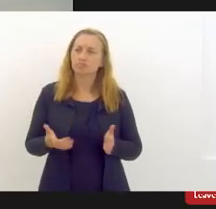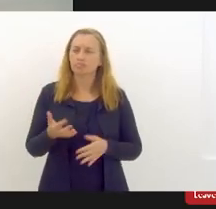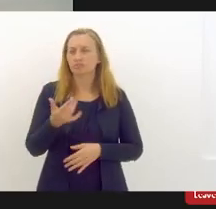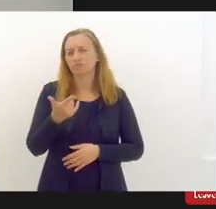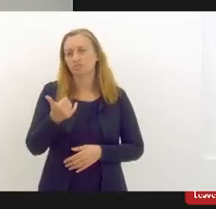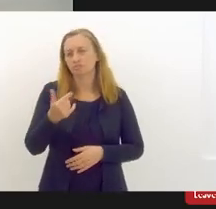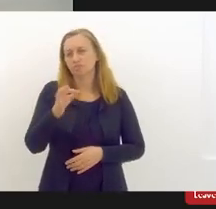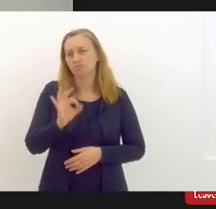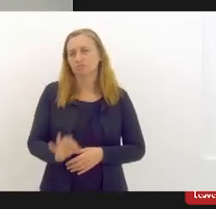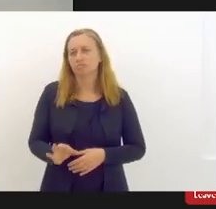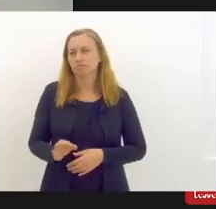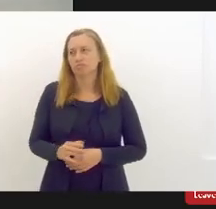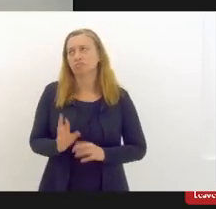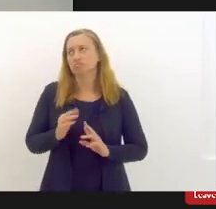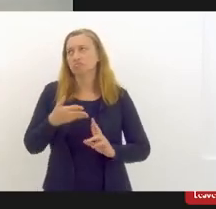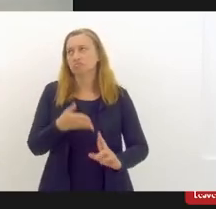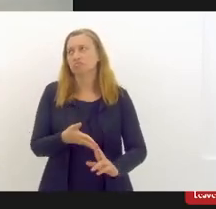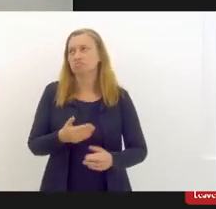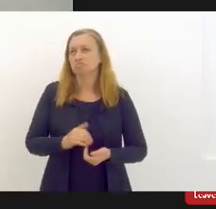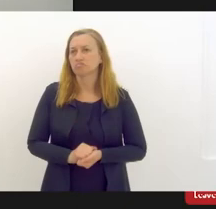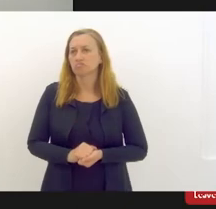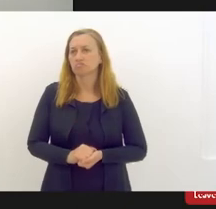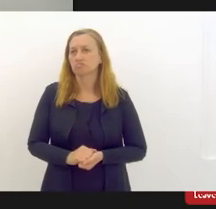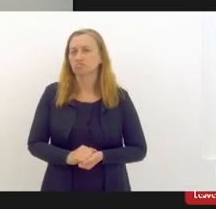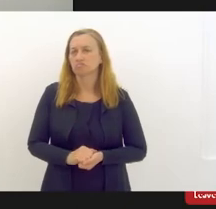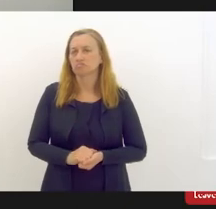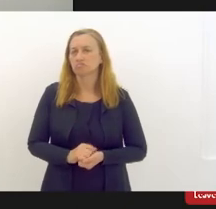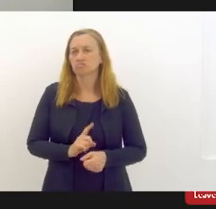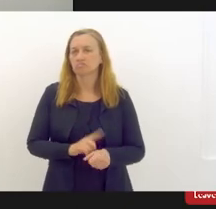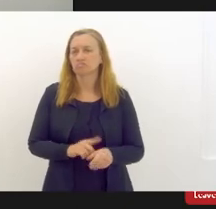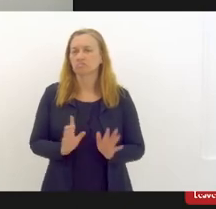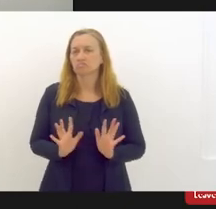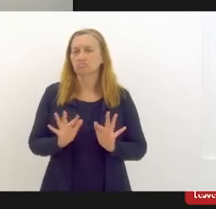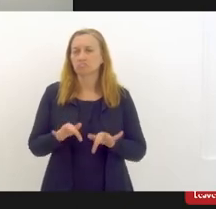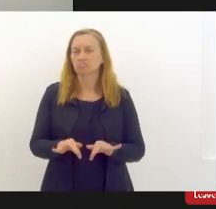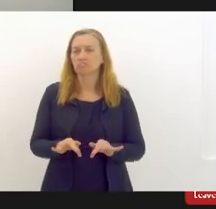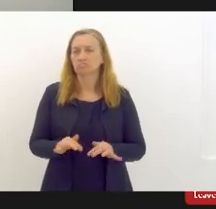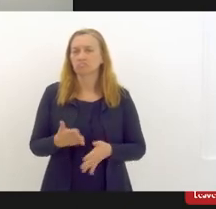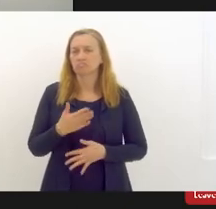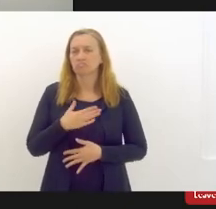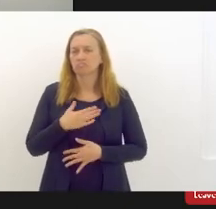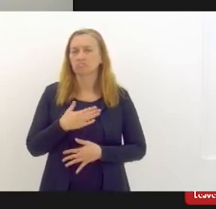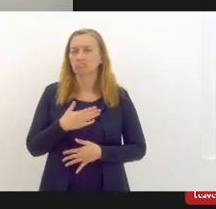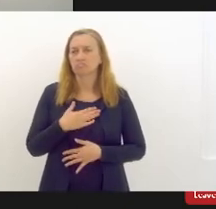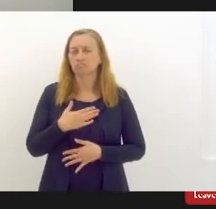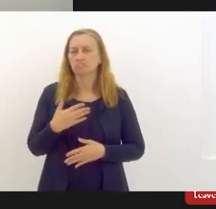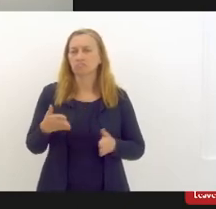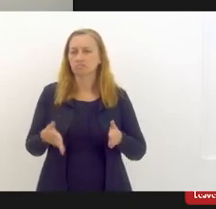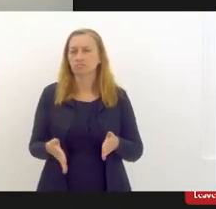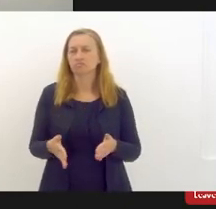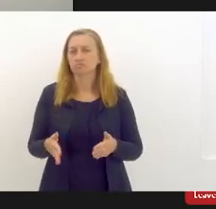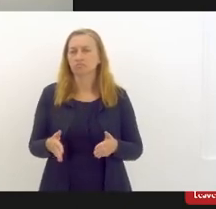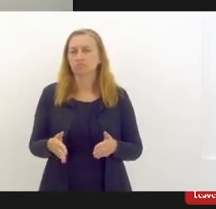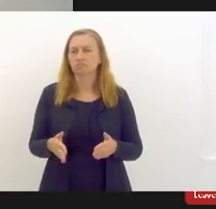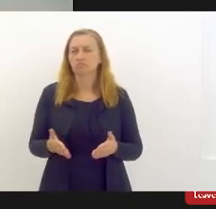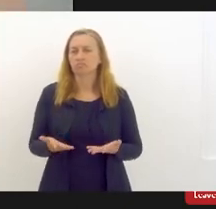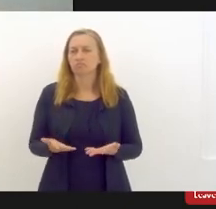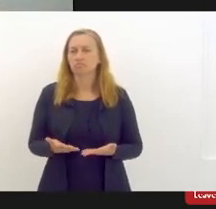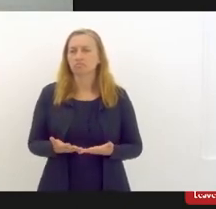12%. E no que se refere ao vencimento. O vencimento, ele, para mim, ele é o central da